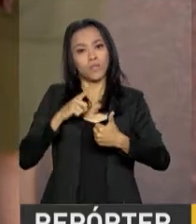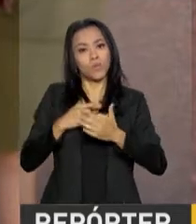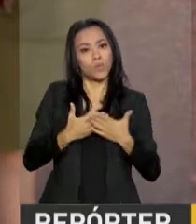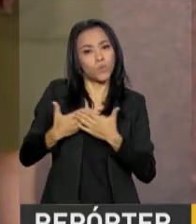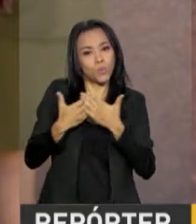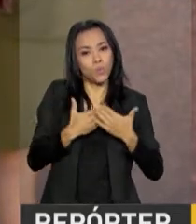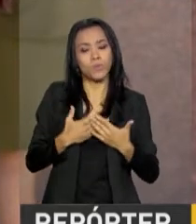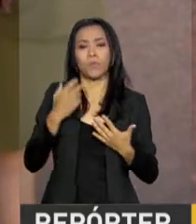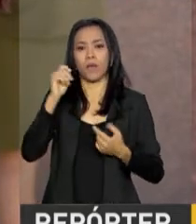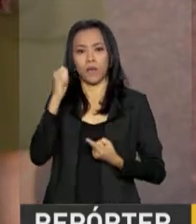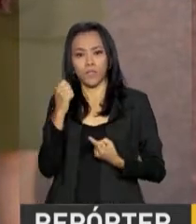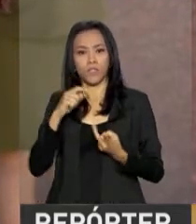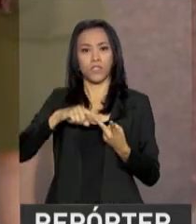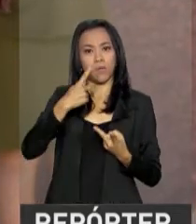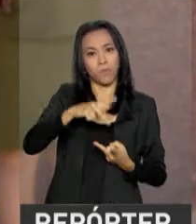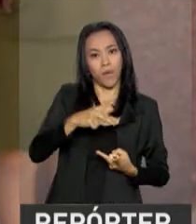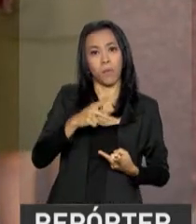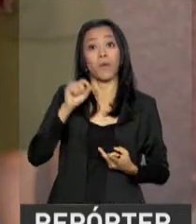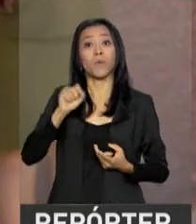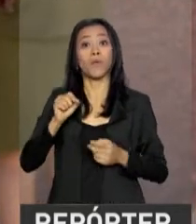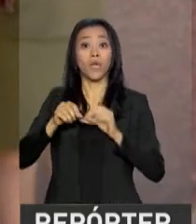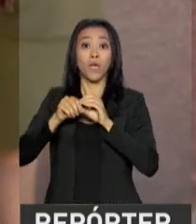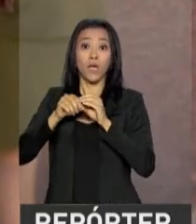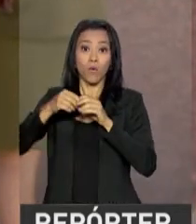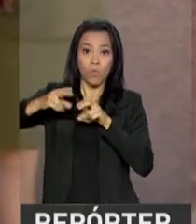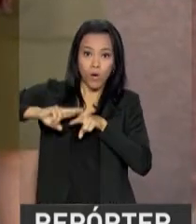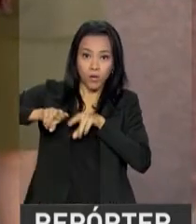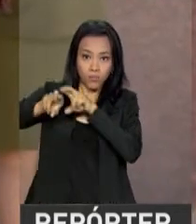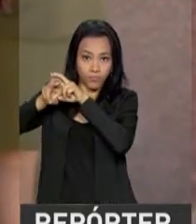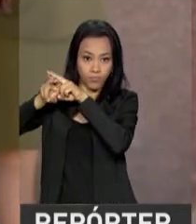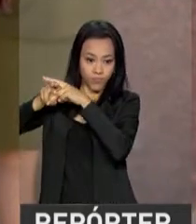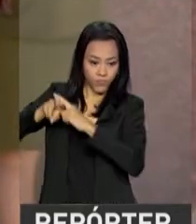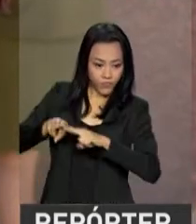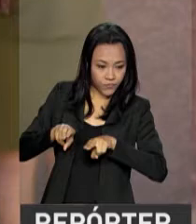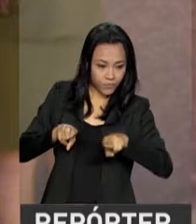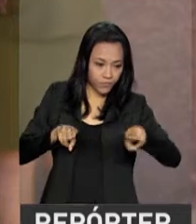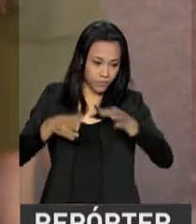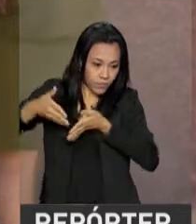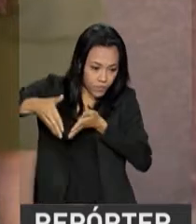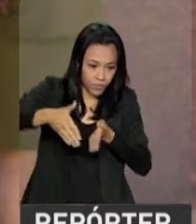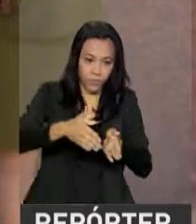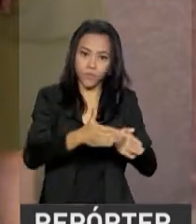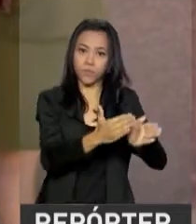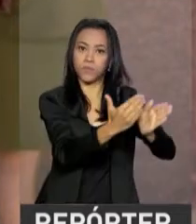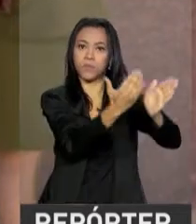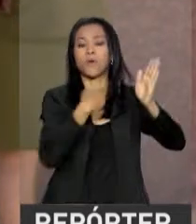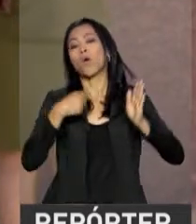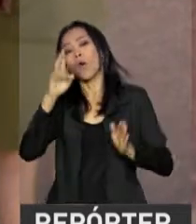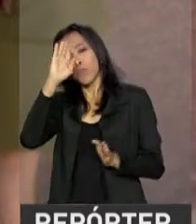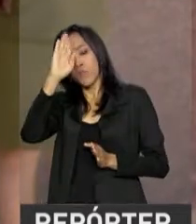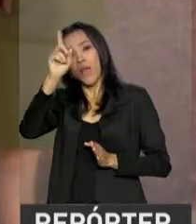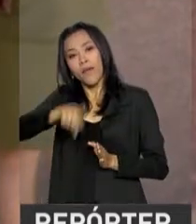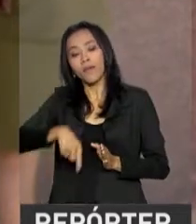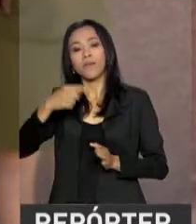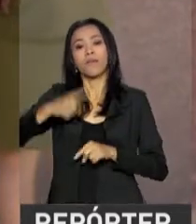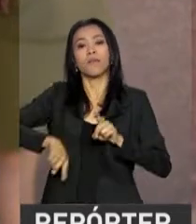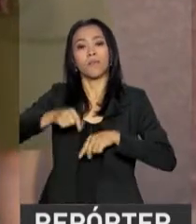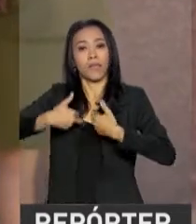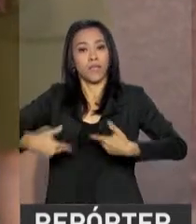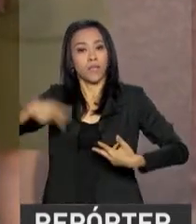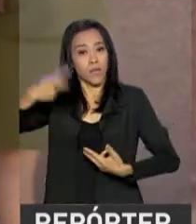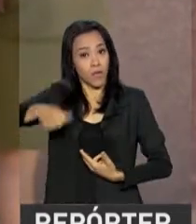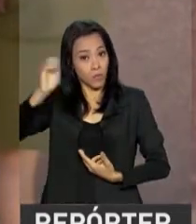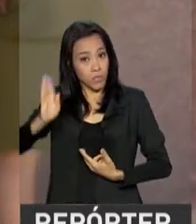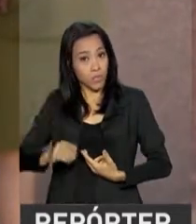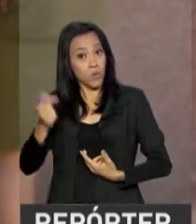Argentina e do Paraguai, a construção de um corredor rodoviário. A ideia é permitir que os produtos brasileiros encontrem um caminho rumo ao